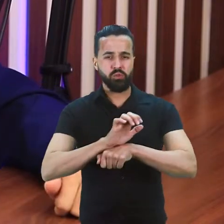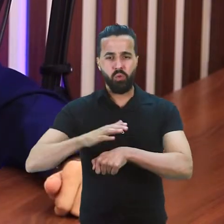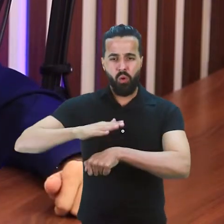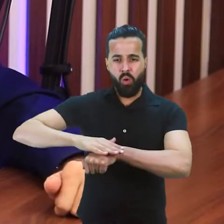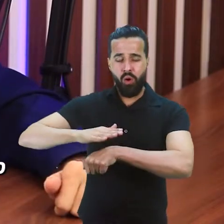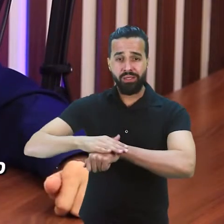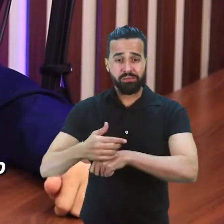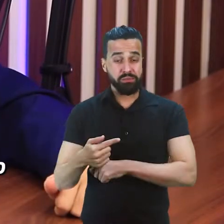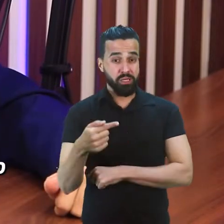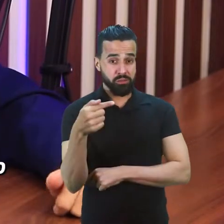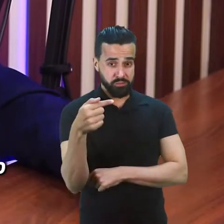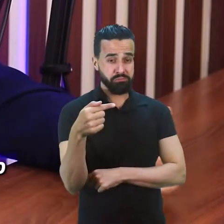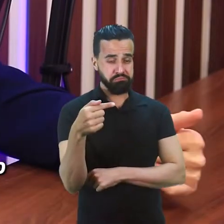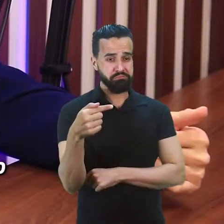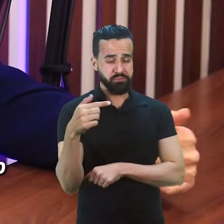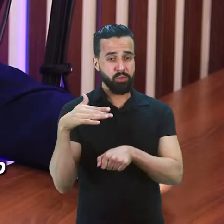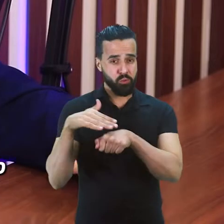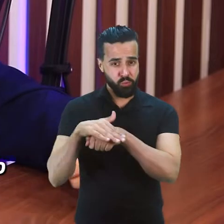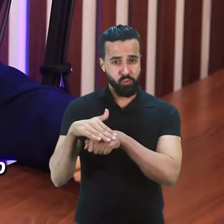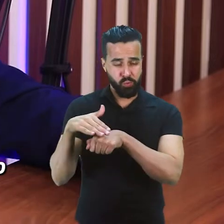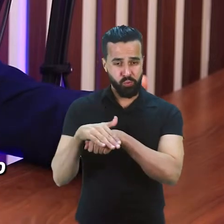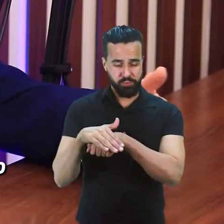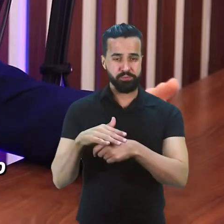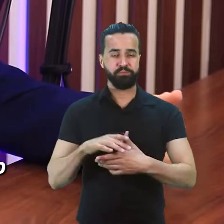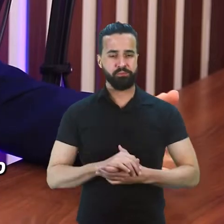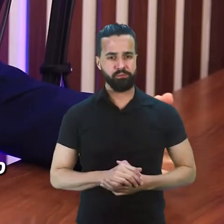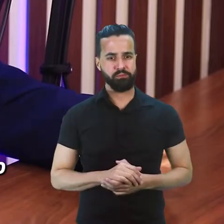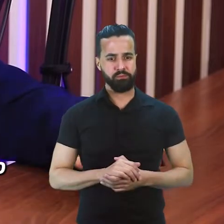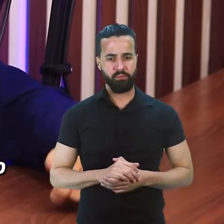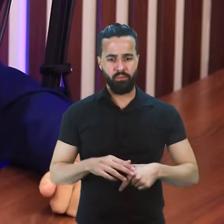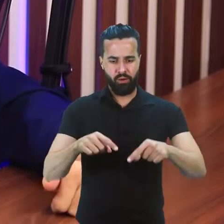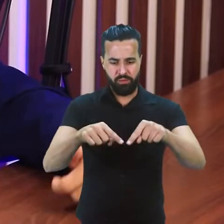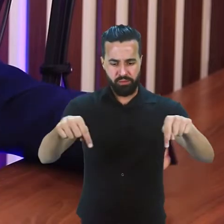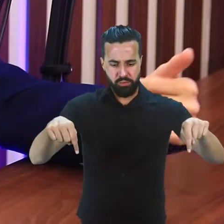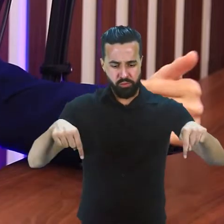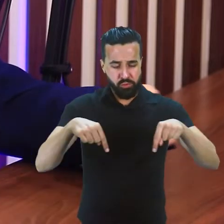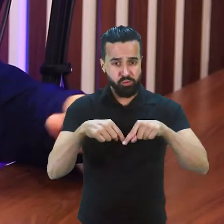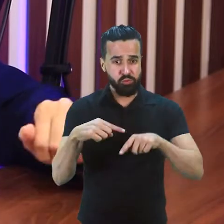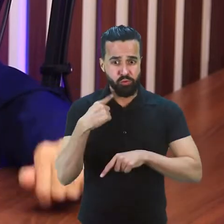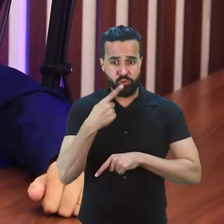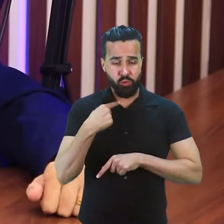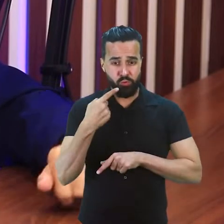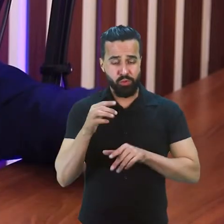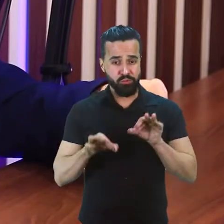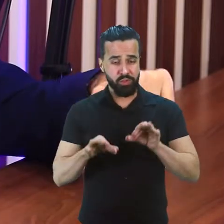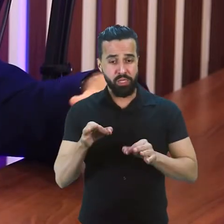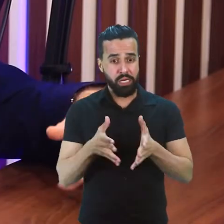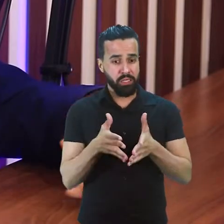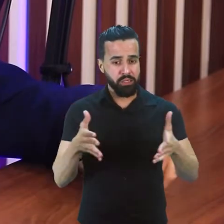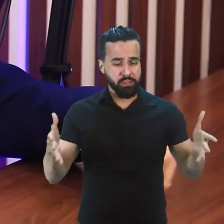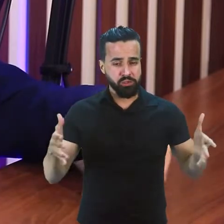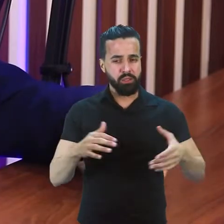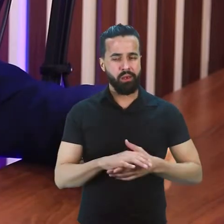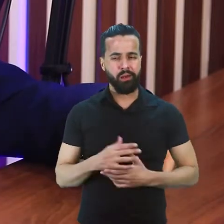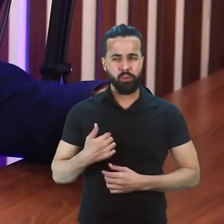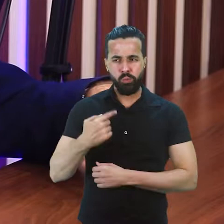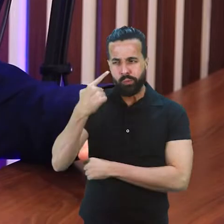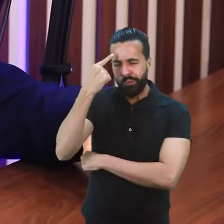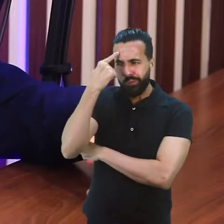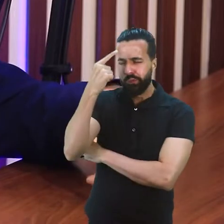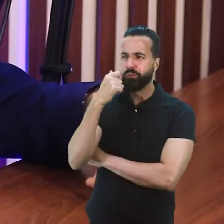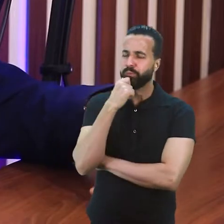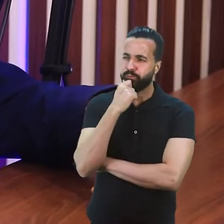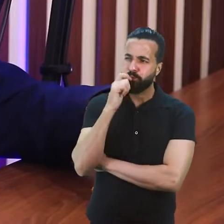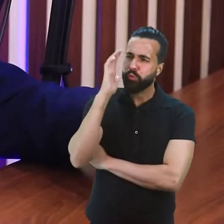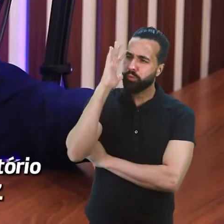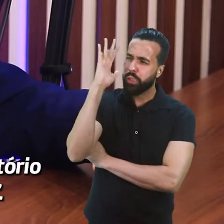noite. Aí, um escritório grande, estavam fazendo seleção. Olha o que veio na minha cabeça, Antônio. Essas coisas, esses detalhes, eles